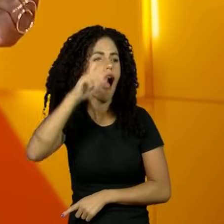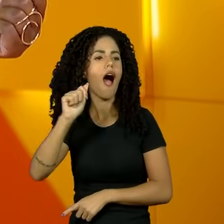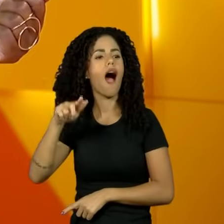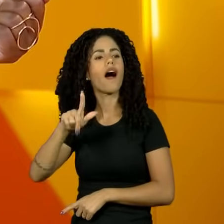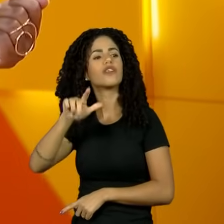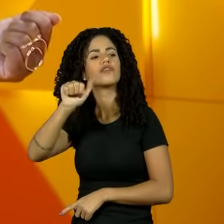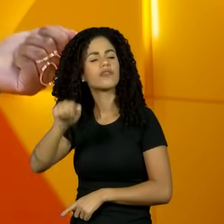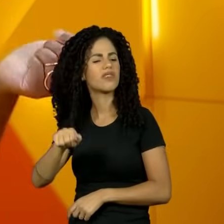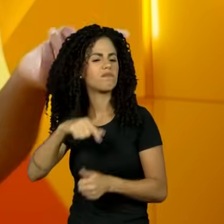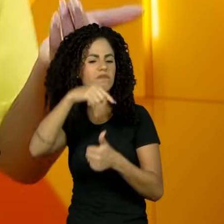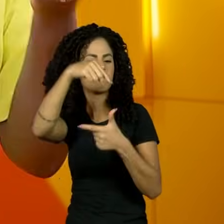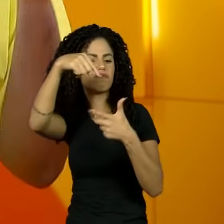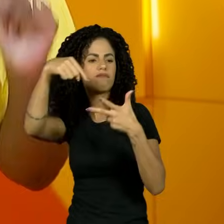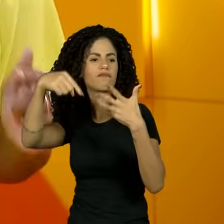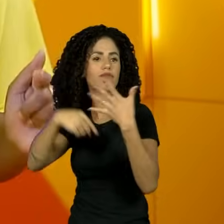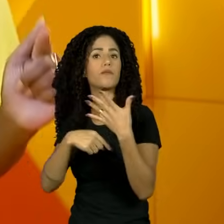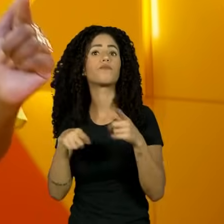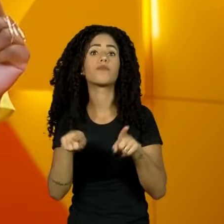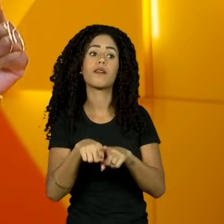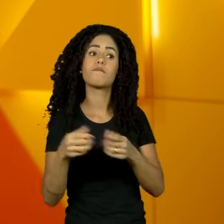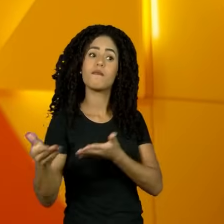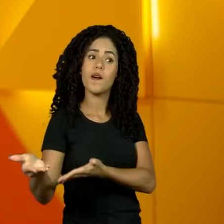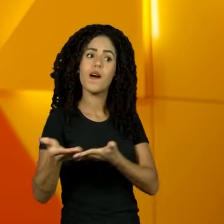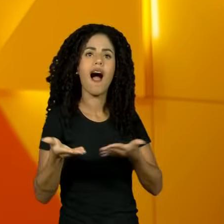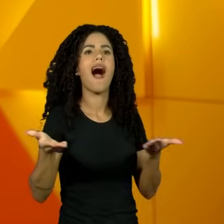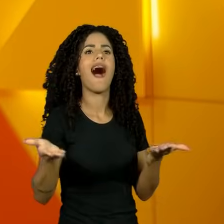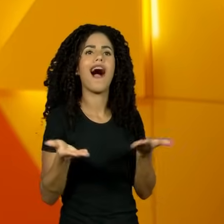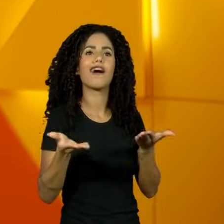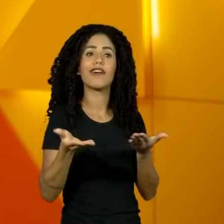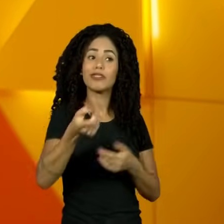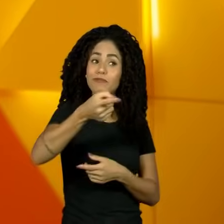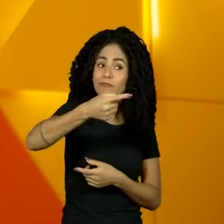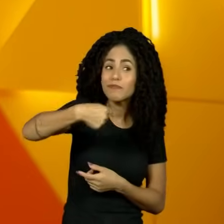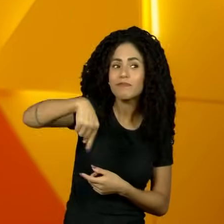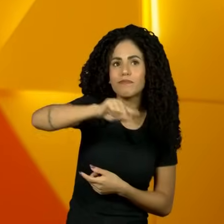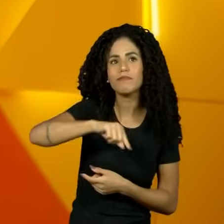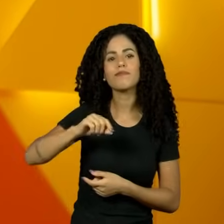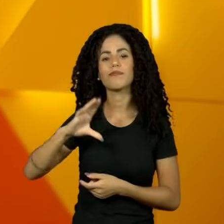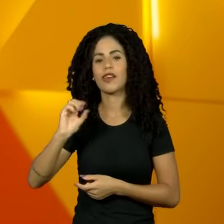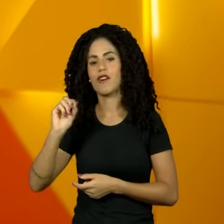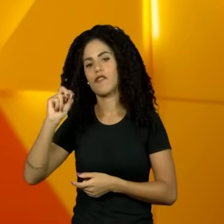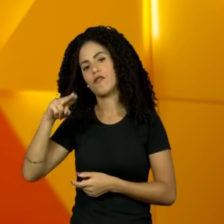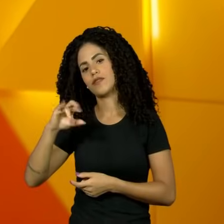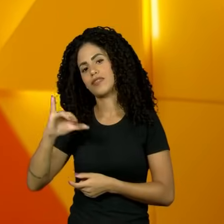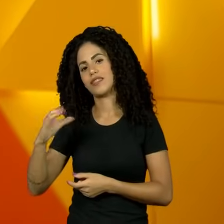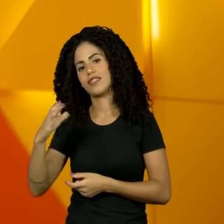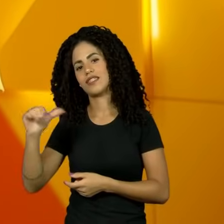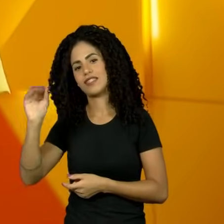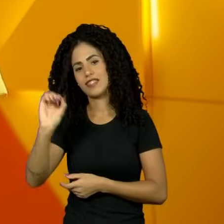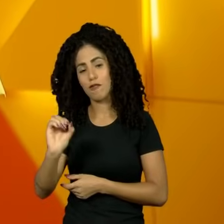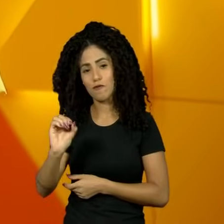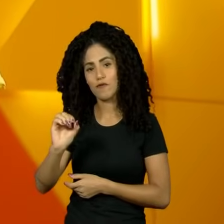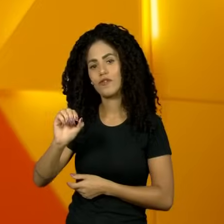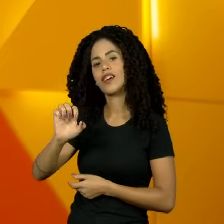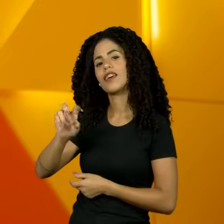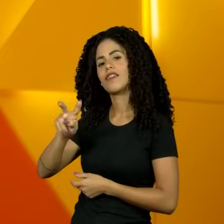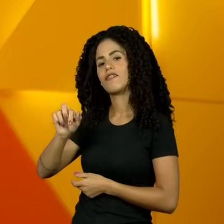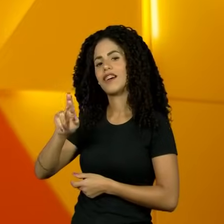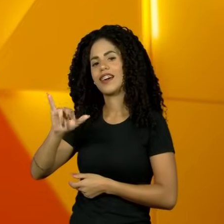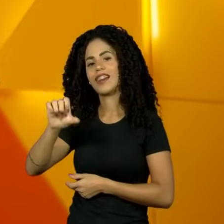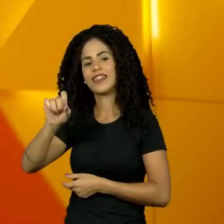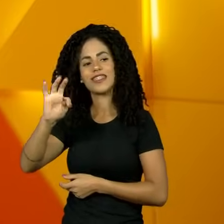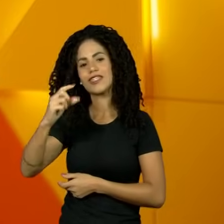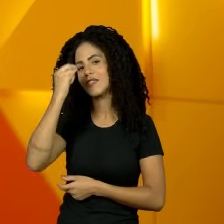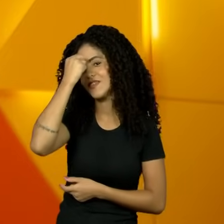como Rosane, que eu quero trazer aqui no programa agora para vocês, é Conceição Evaristo. Nesse ano, ela